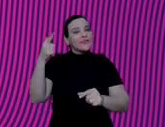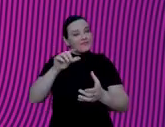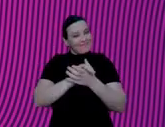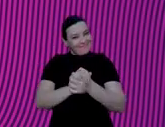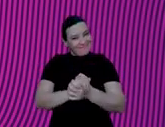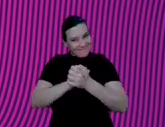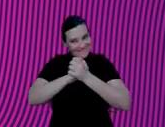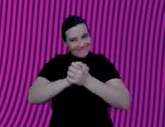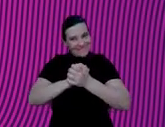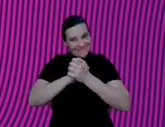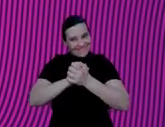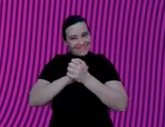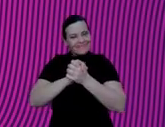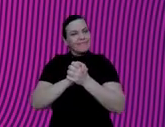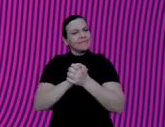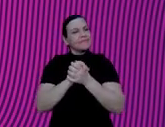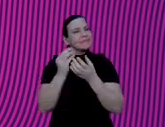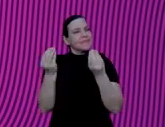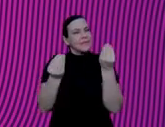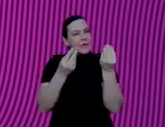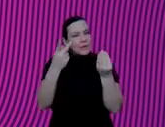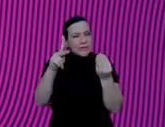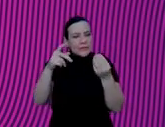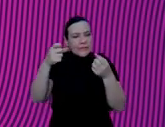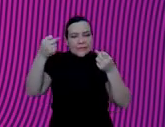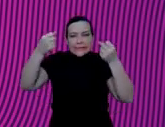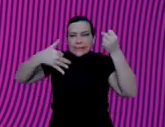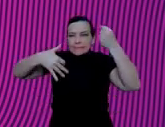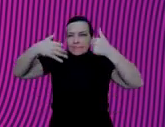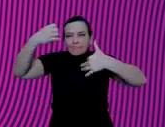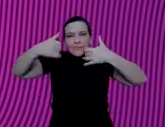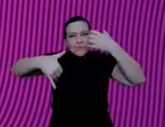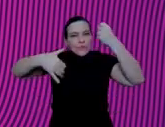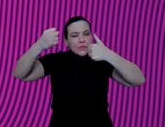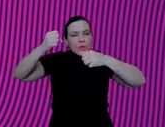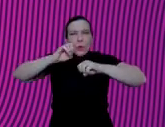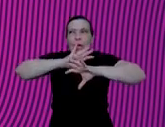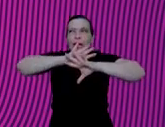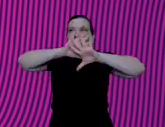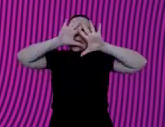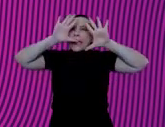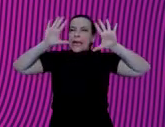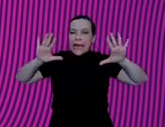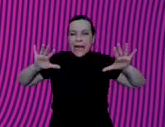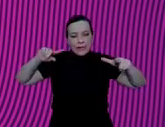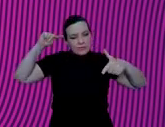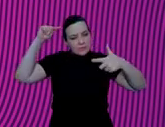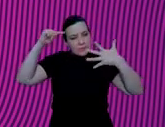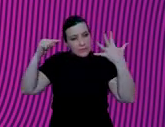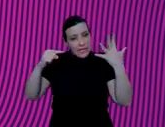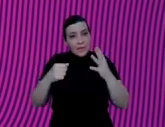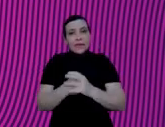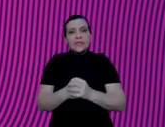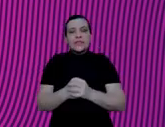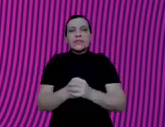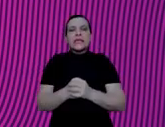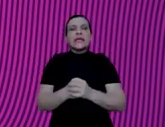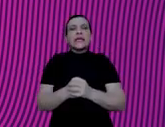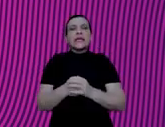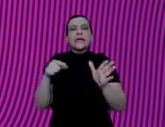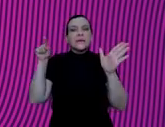forma didática e lógica com que você colocou todos os assuntos. E aí eu queria te fazer